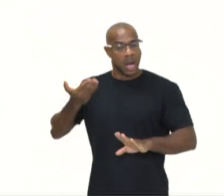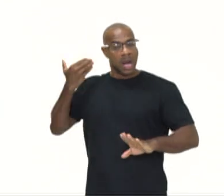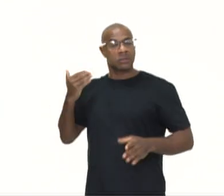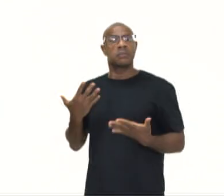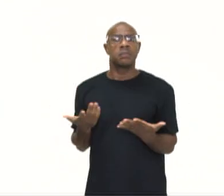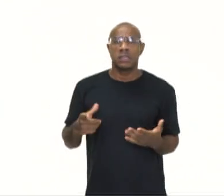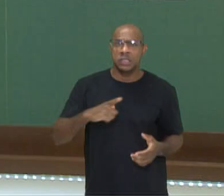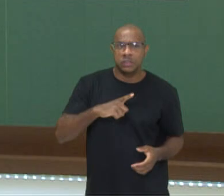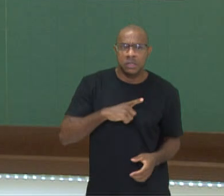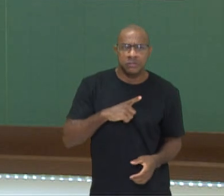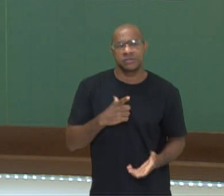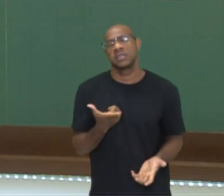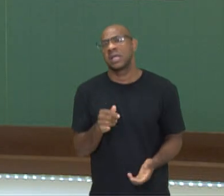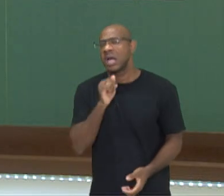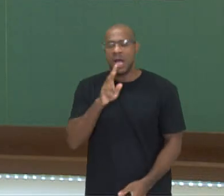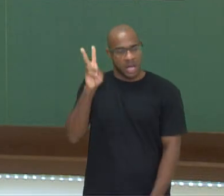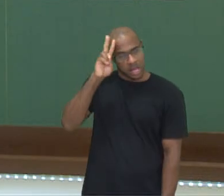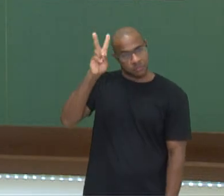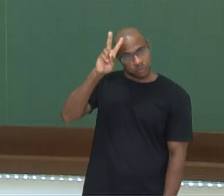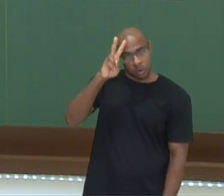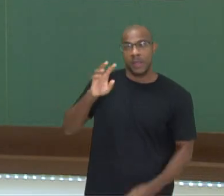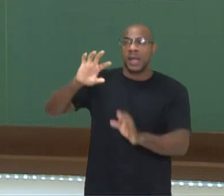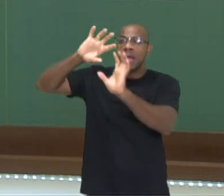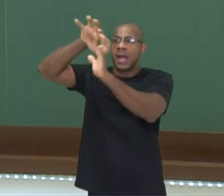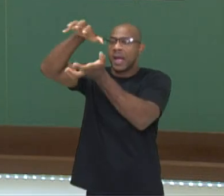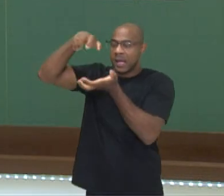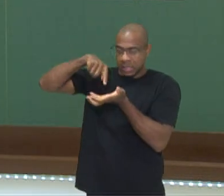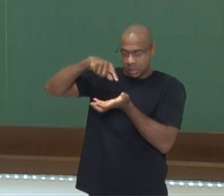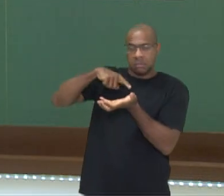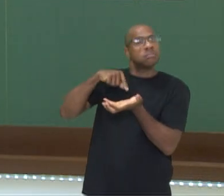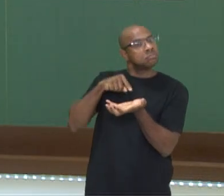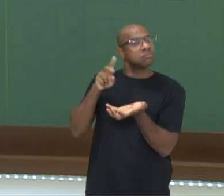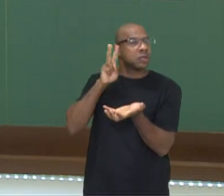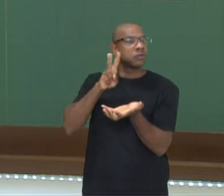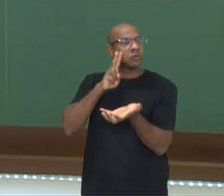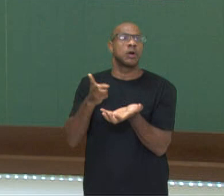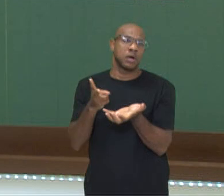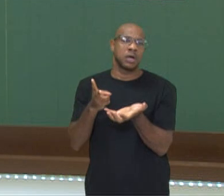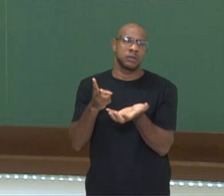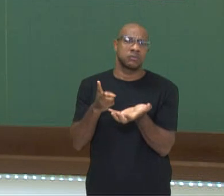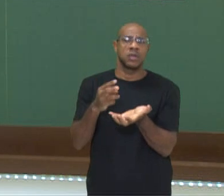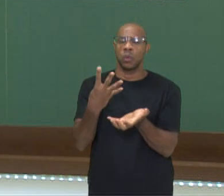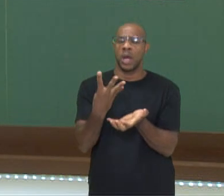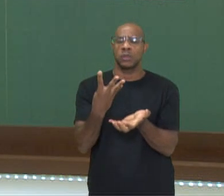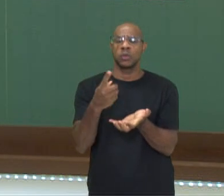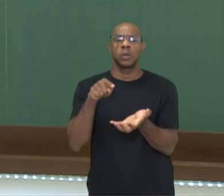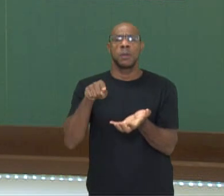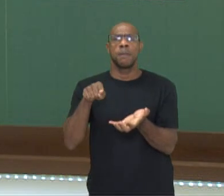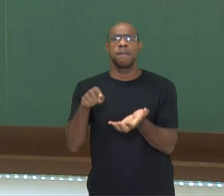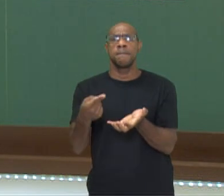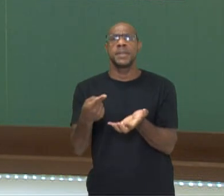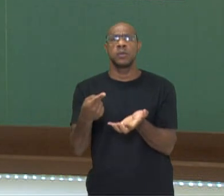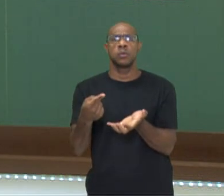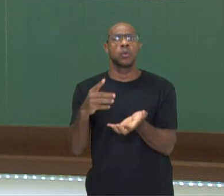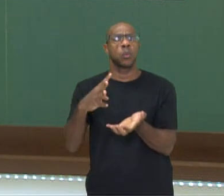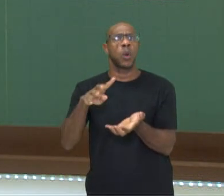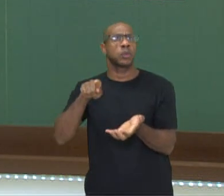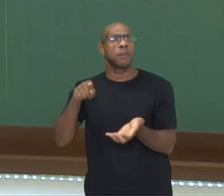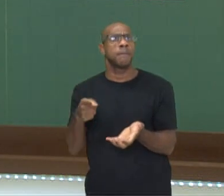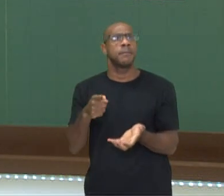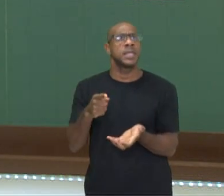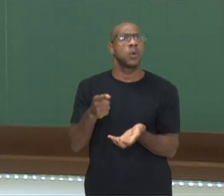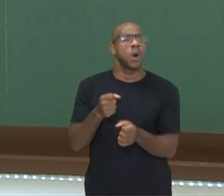nós tínhamos a história de que o cacau tinha uma história de 4.000 anos, agora